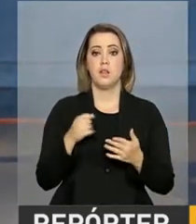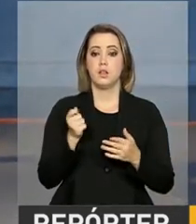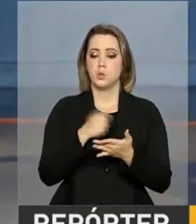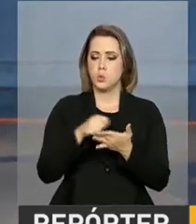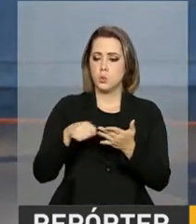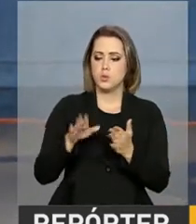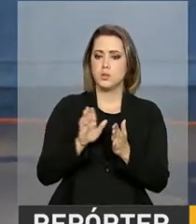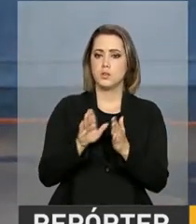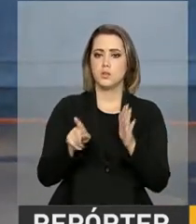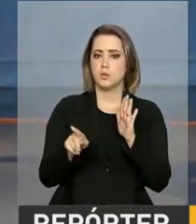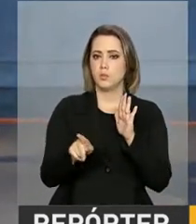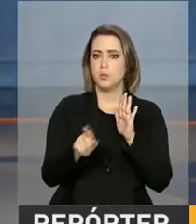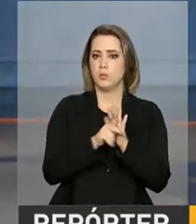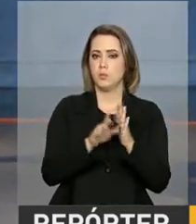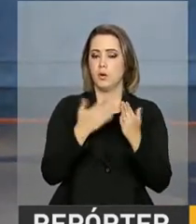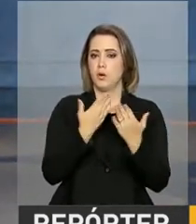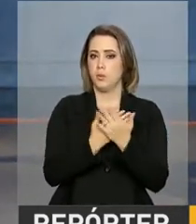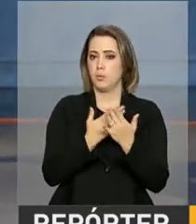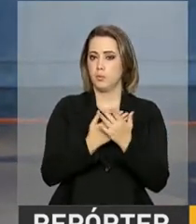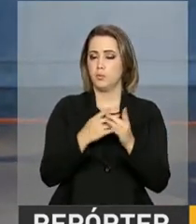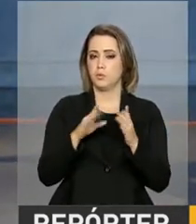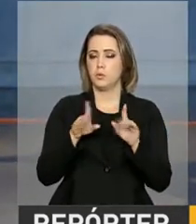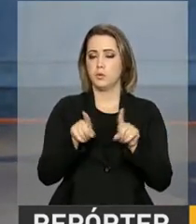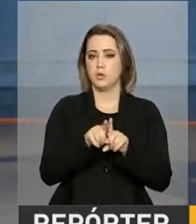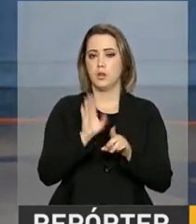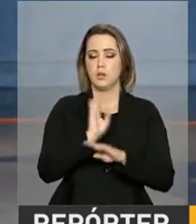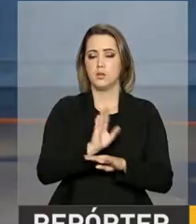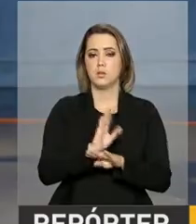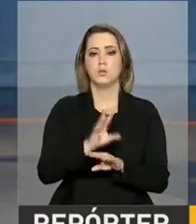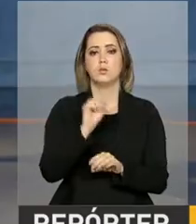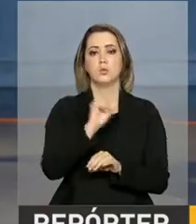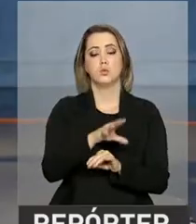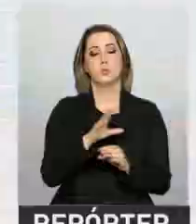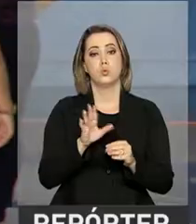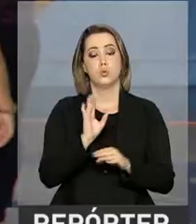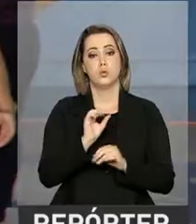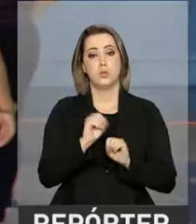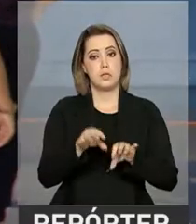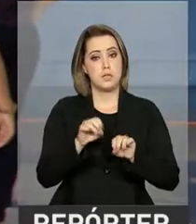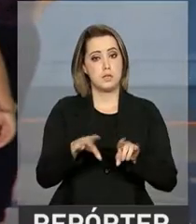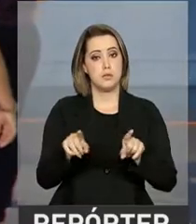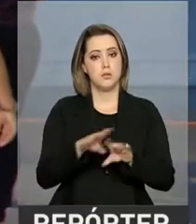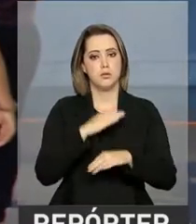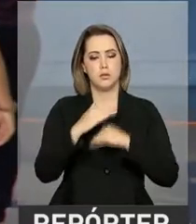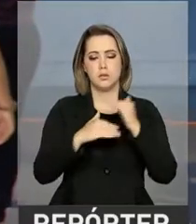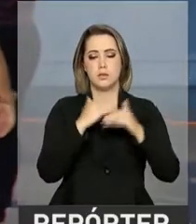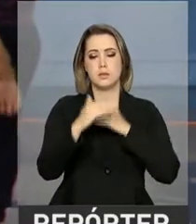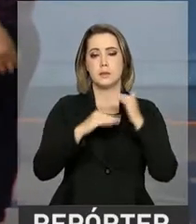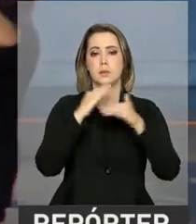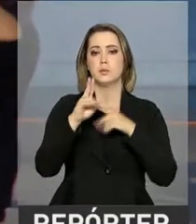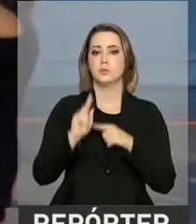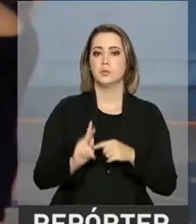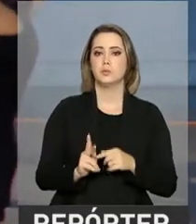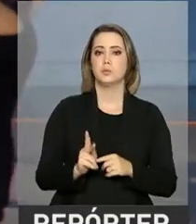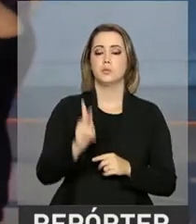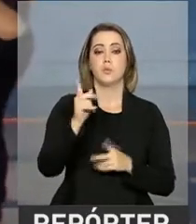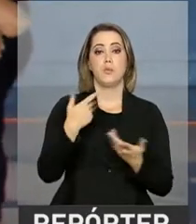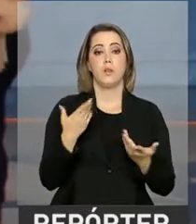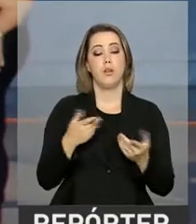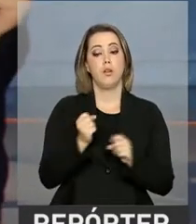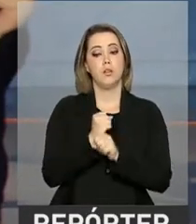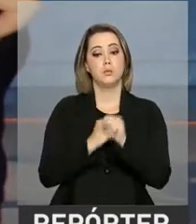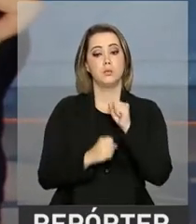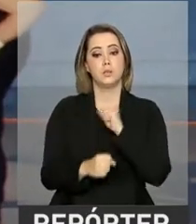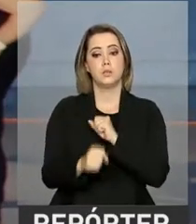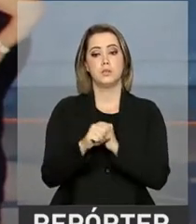esse apoio aqui, né? Na alfabetização, na complementação da matéria. Elas vêm crescendo gradativamente. Então, crianças que o ano